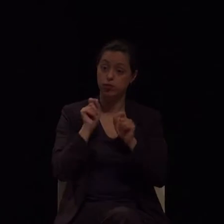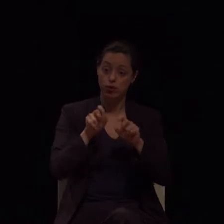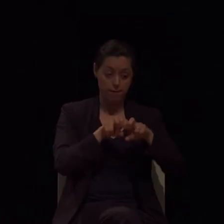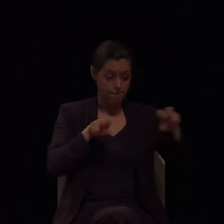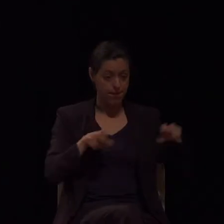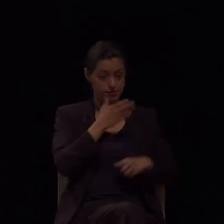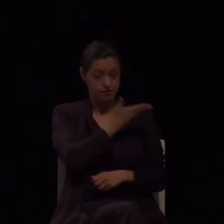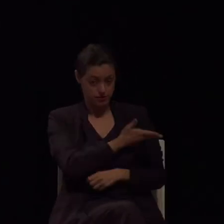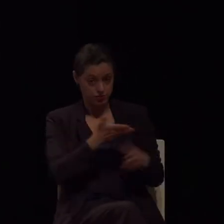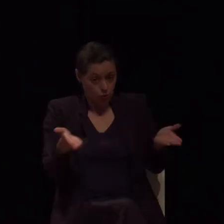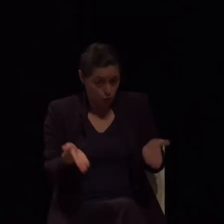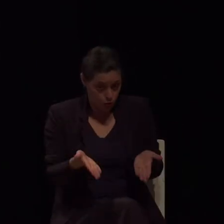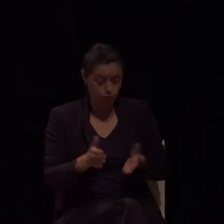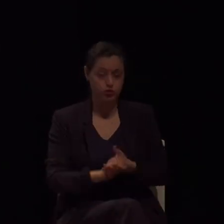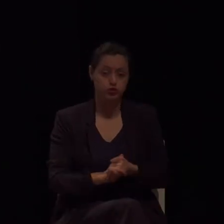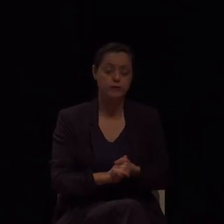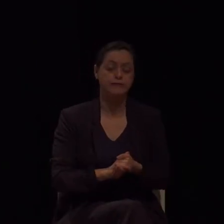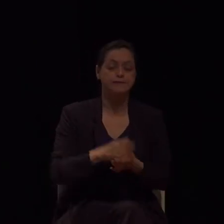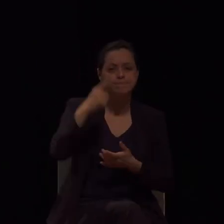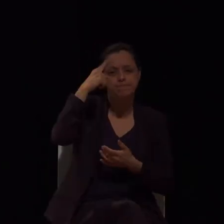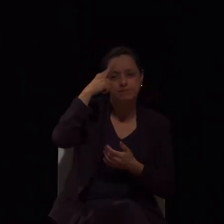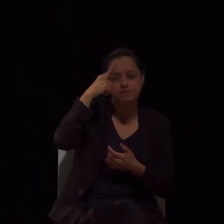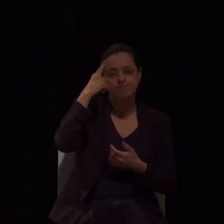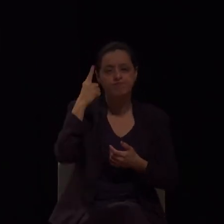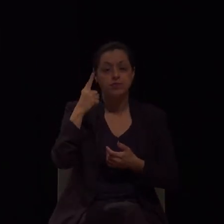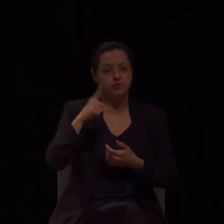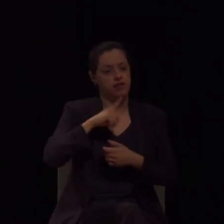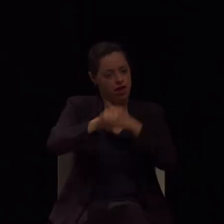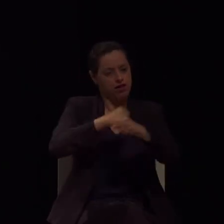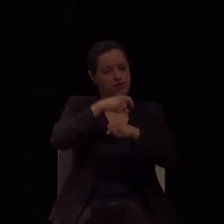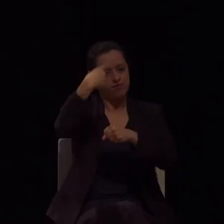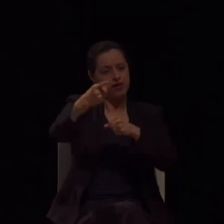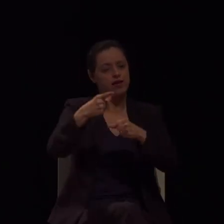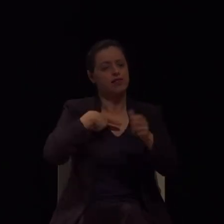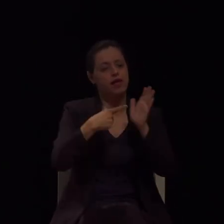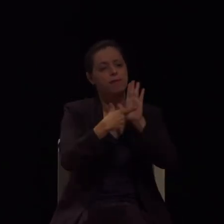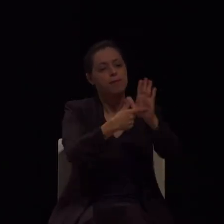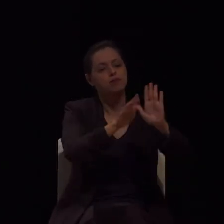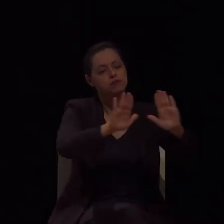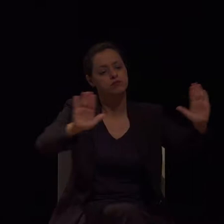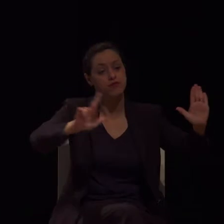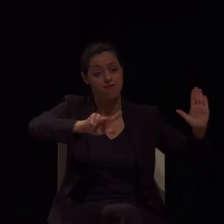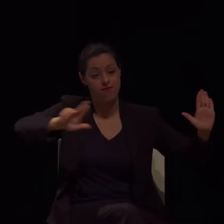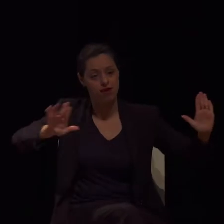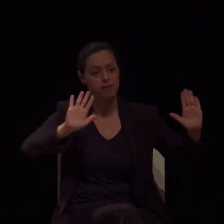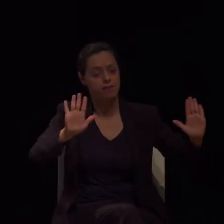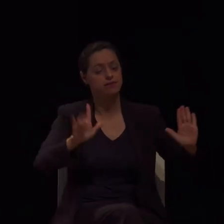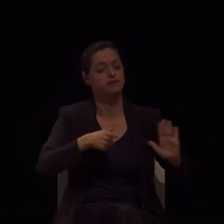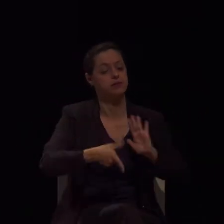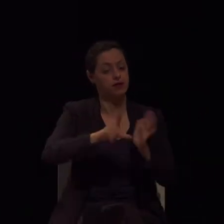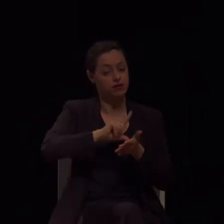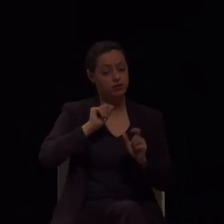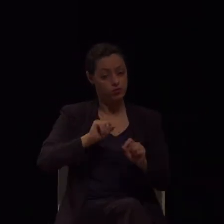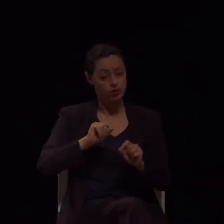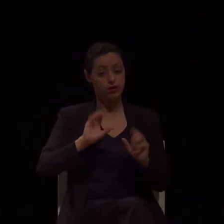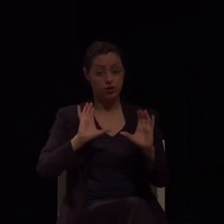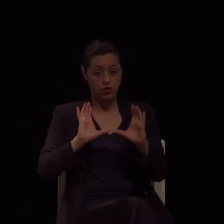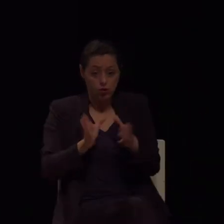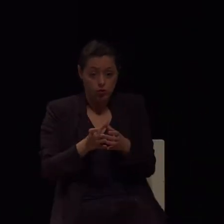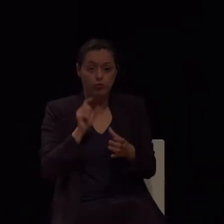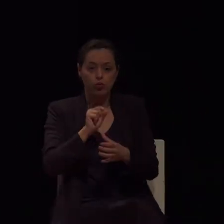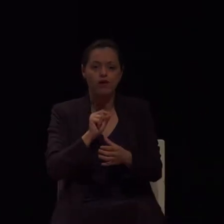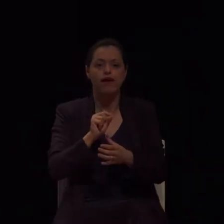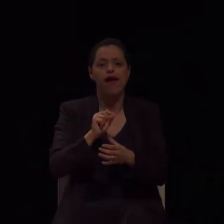programa está sendo pensado é antes dessas exposições todas ano que vem mas a verdade é que dentro do núcleo de mediação a gente é uma equipe majoritariamente branca